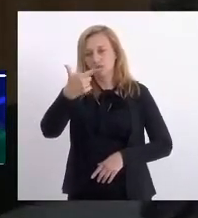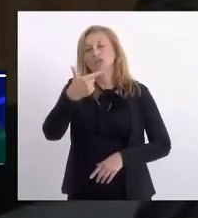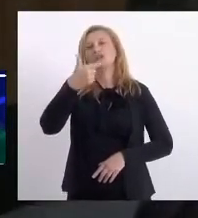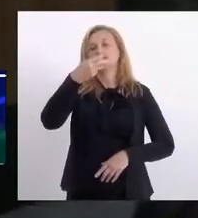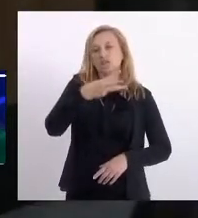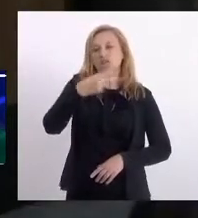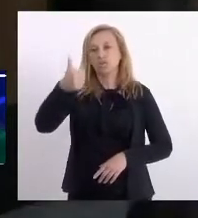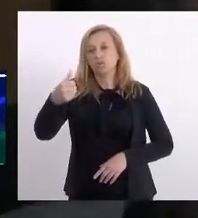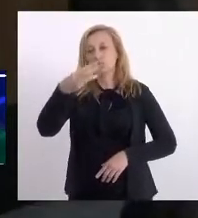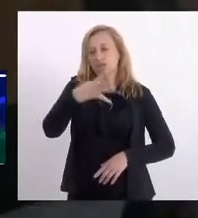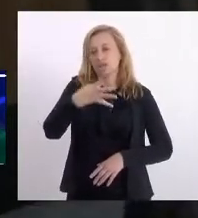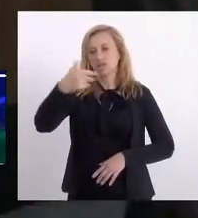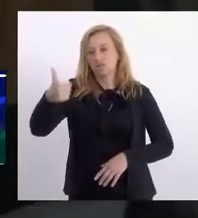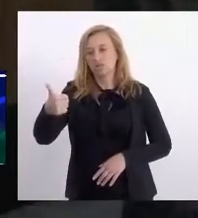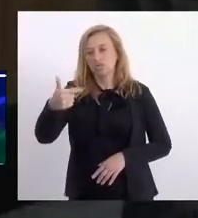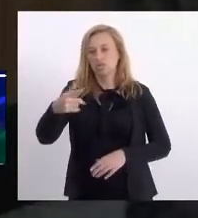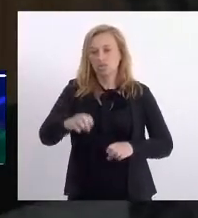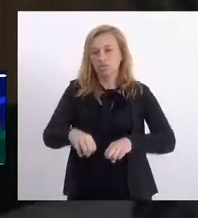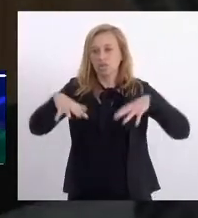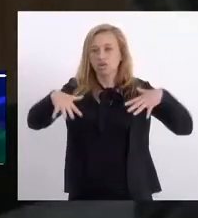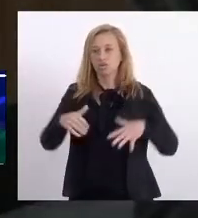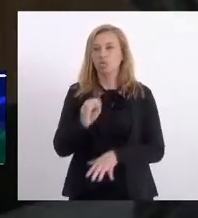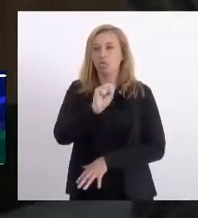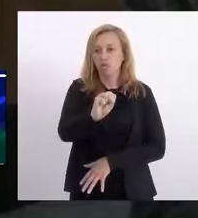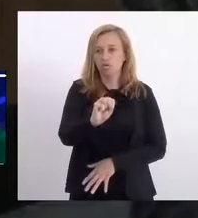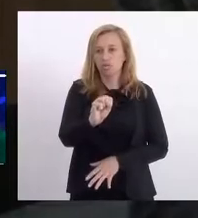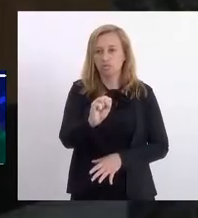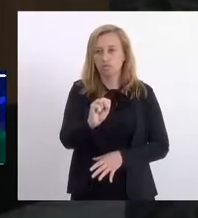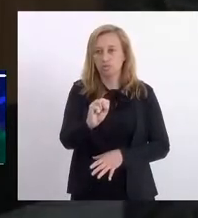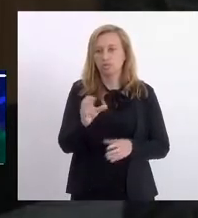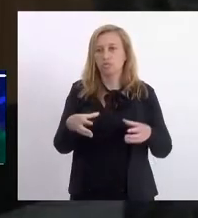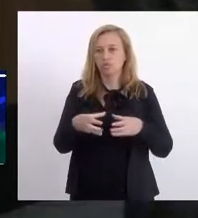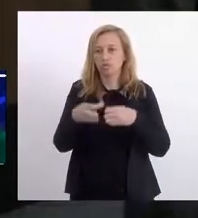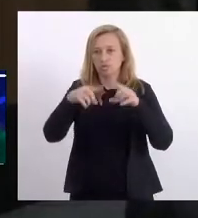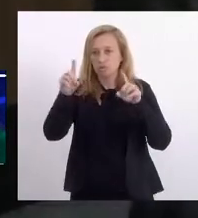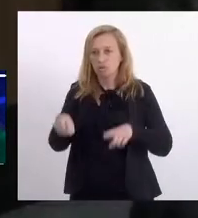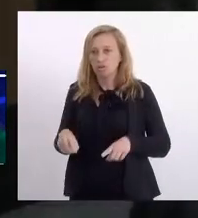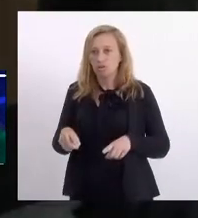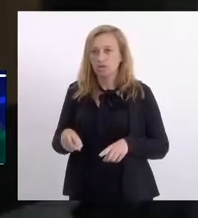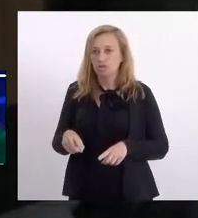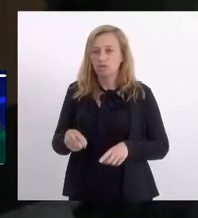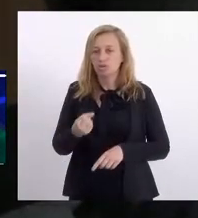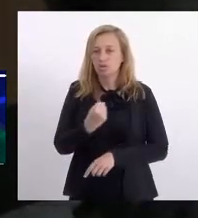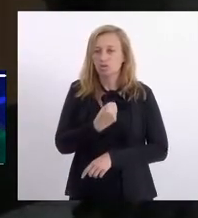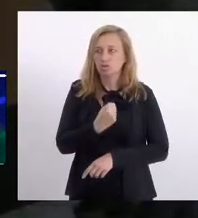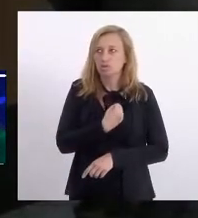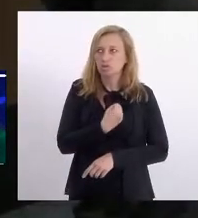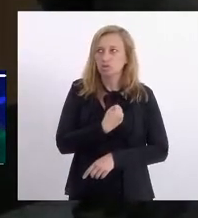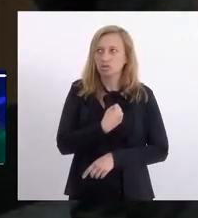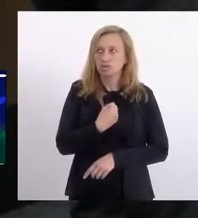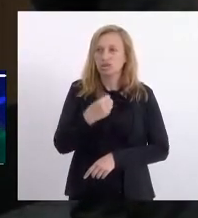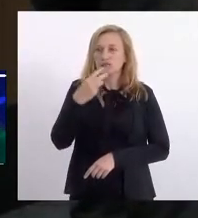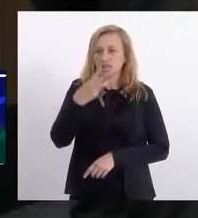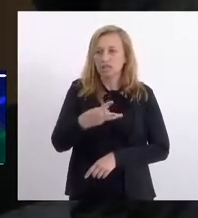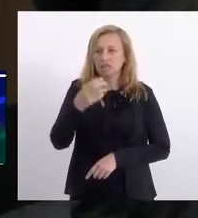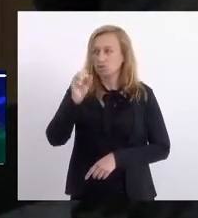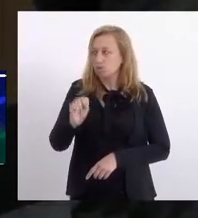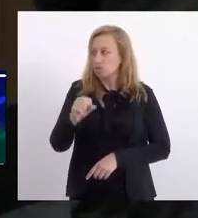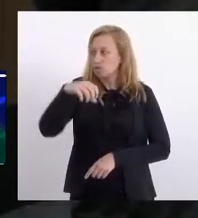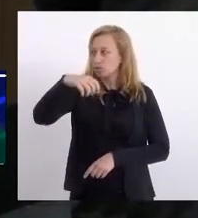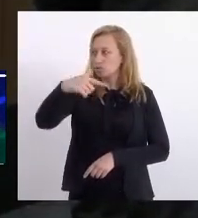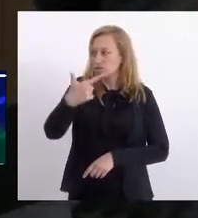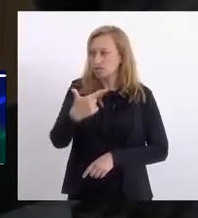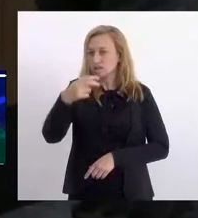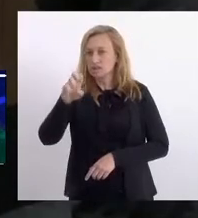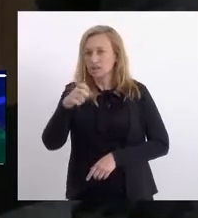31 e 42 de plenário. Número 8 da Comissão de Servidores e números 3, 8,